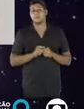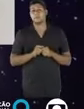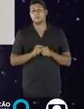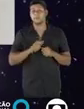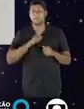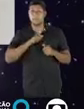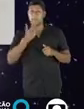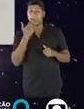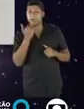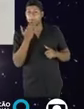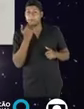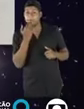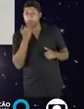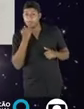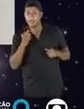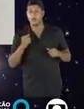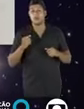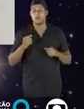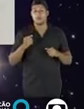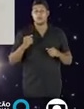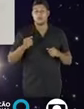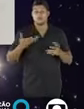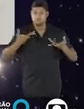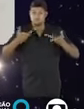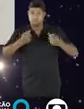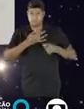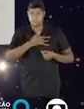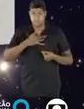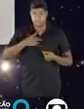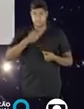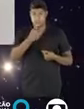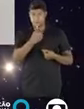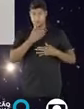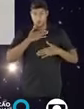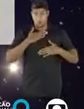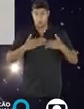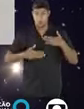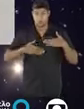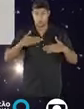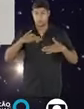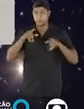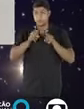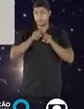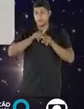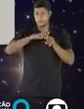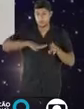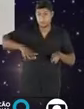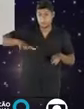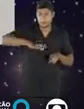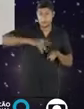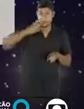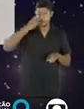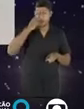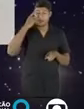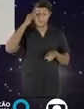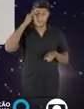ter uma alimentação mais completa, mais rica, mais saudável, não só para o meu corpo, mas também para o meio ambiente, evitando desperdício.